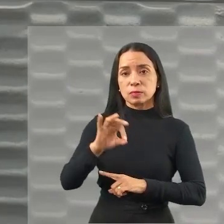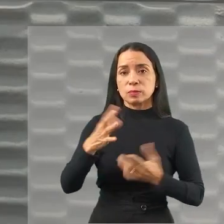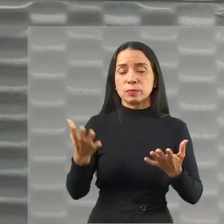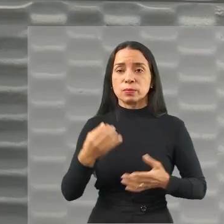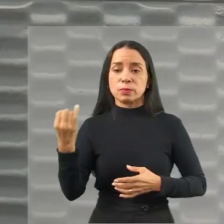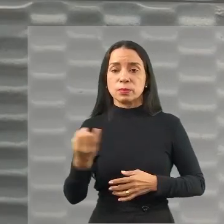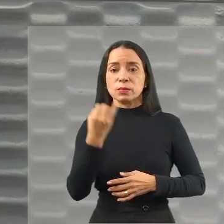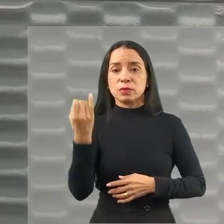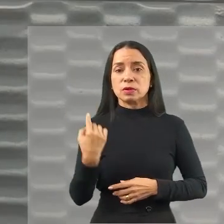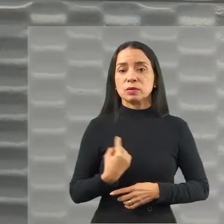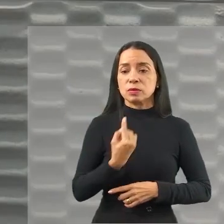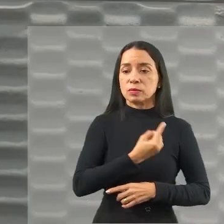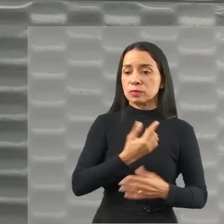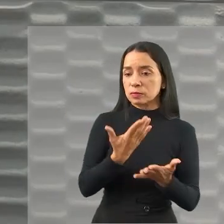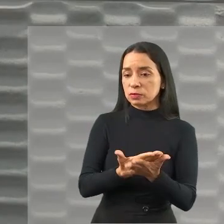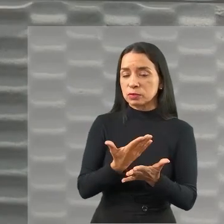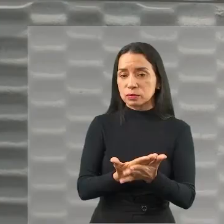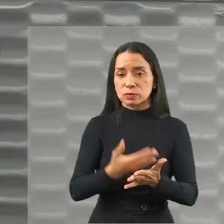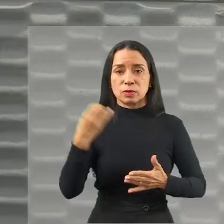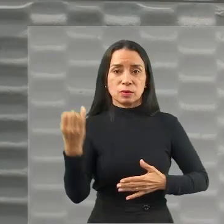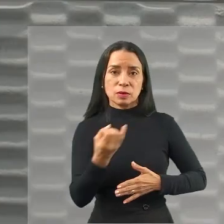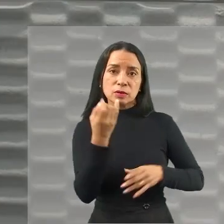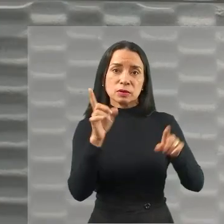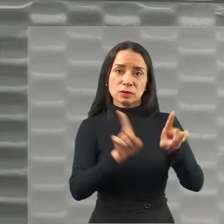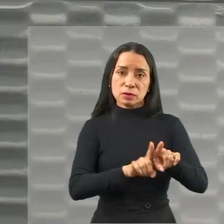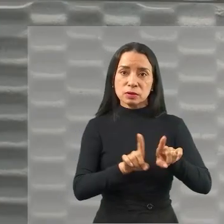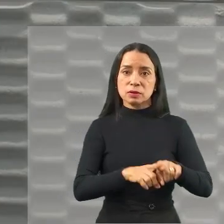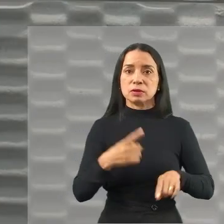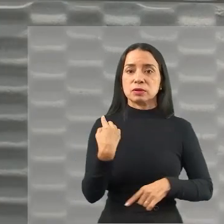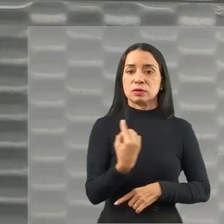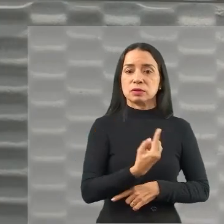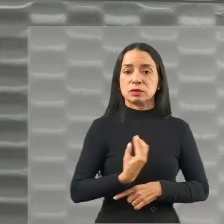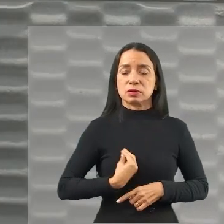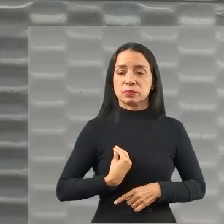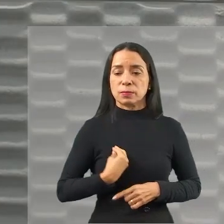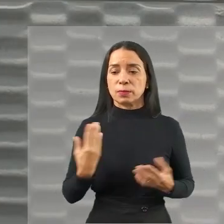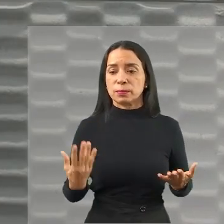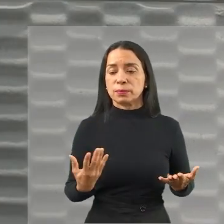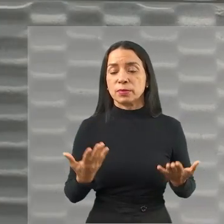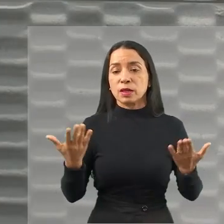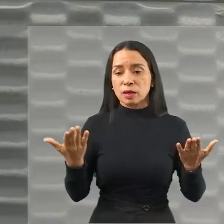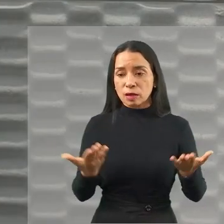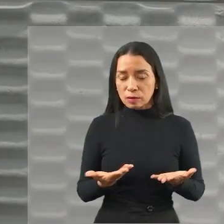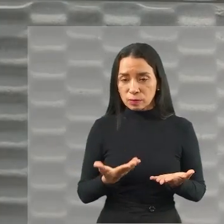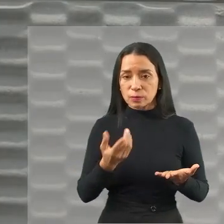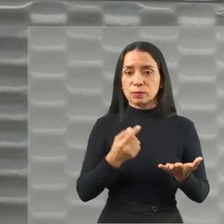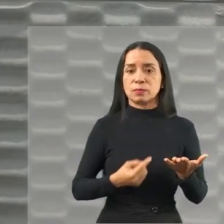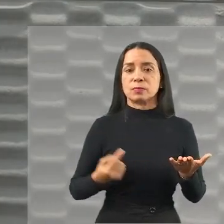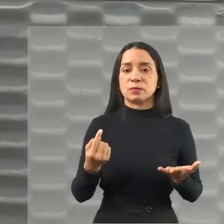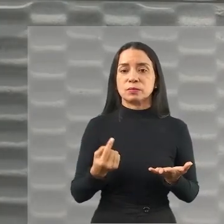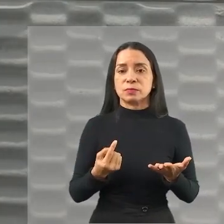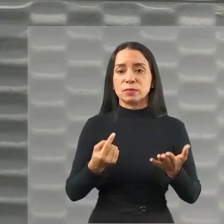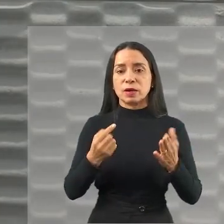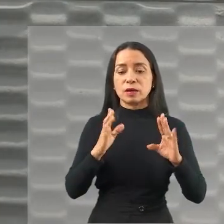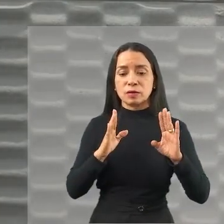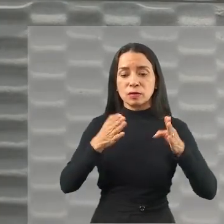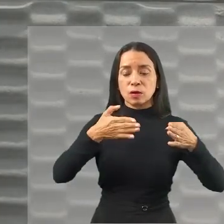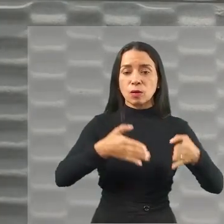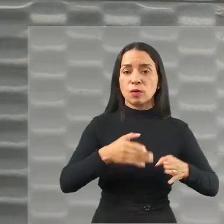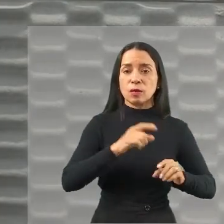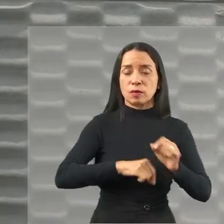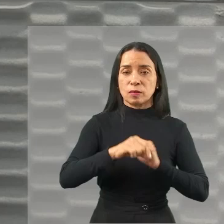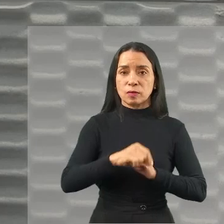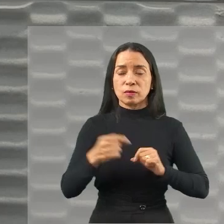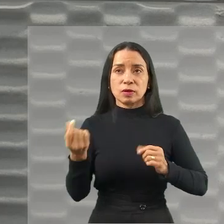importante para os nossos estudos, é importante também para a nossa vida. Tá? Então, na aula de hoje a gente vai direcionar nesse sentido, saber o